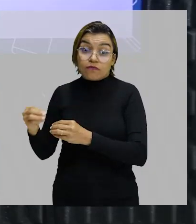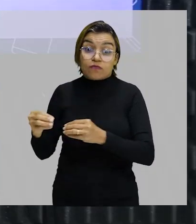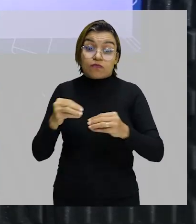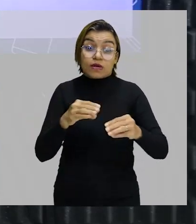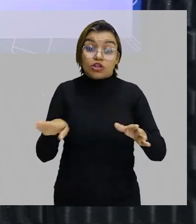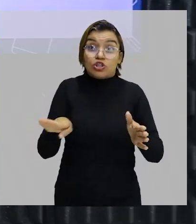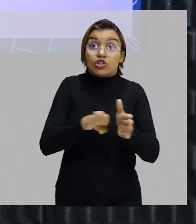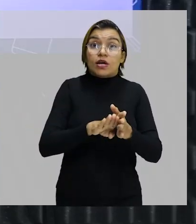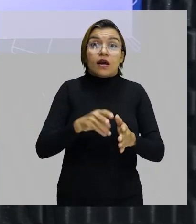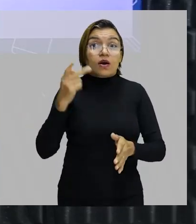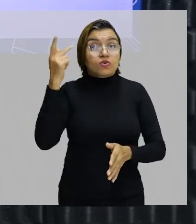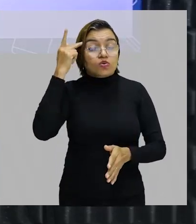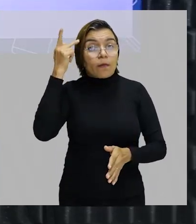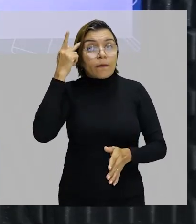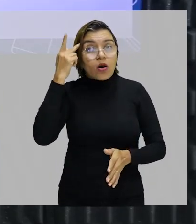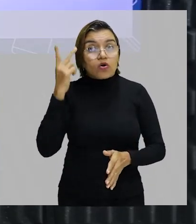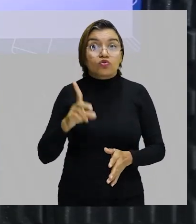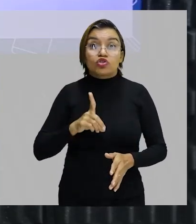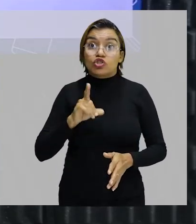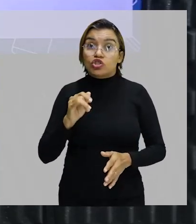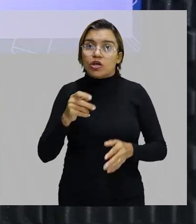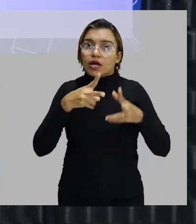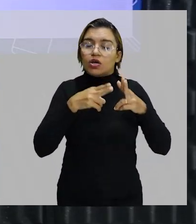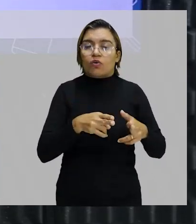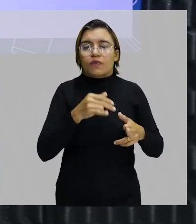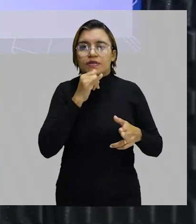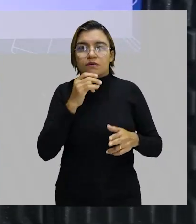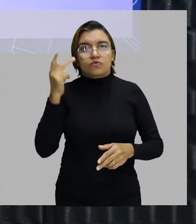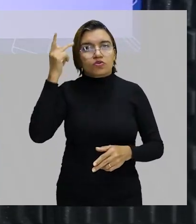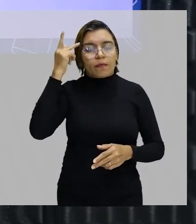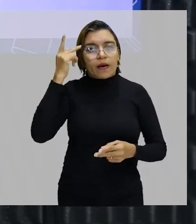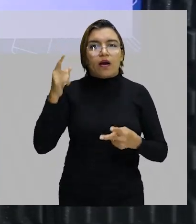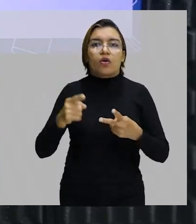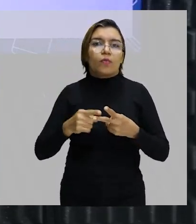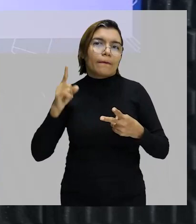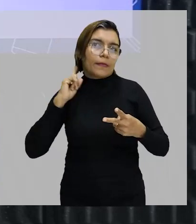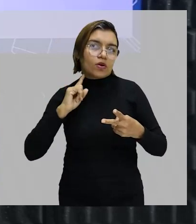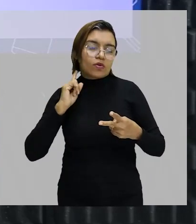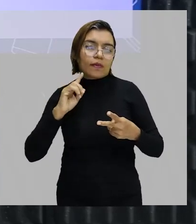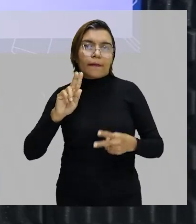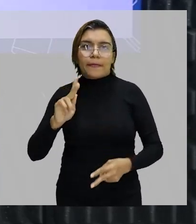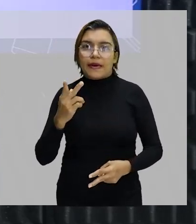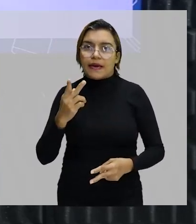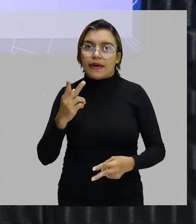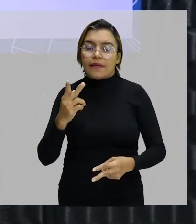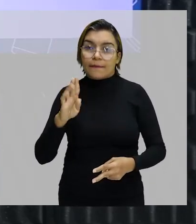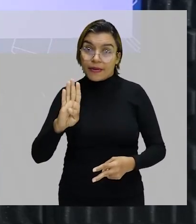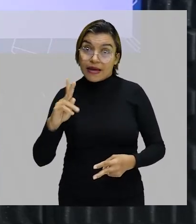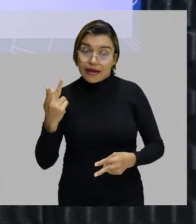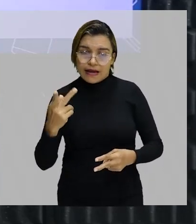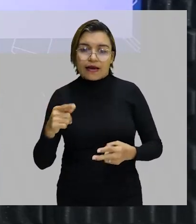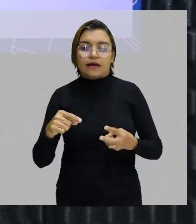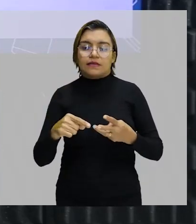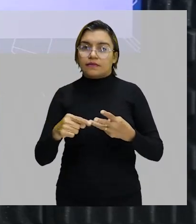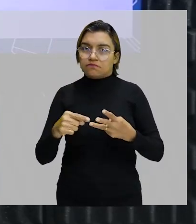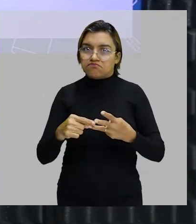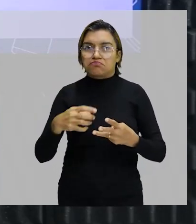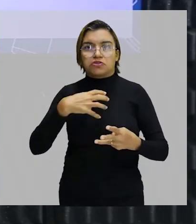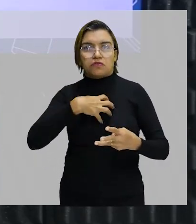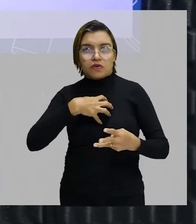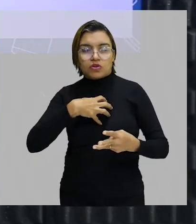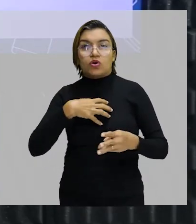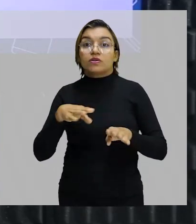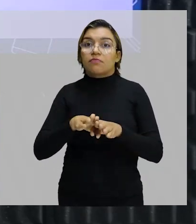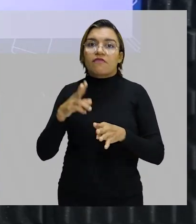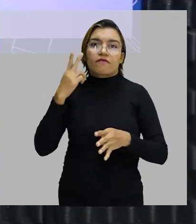dia, estreia. Sai aqui em São Paulo, sai, por exemplo, em Belo Horizonte, vai sair, por exemplo, em Salvador, Fortaleza, sai